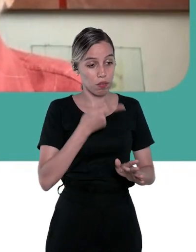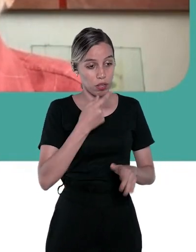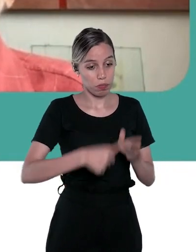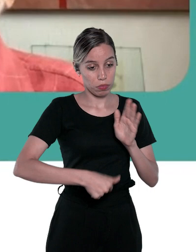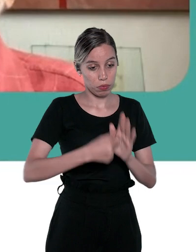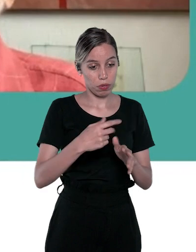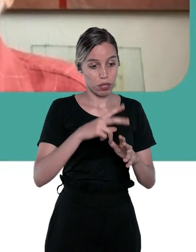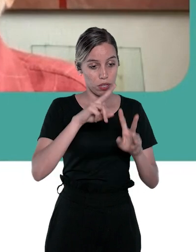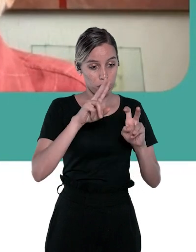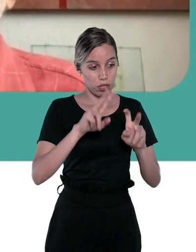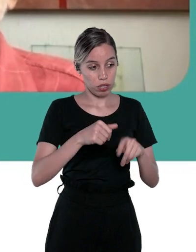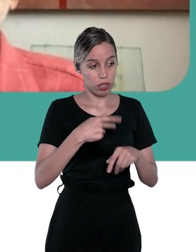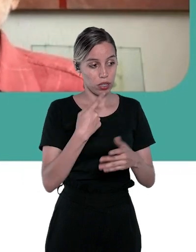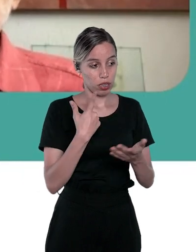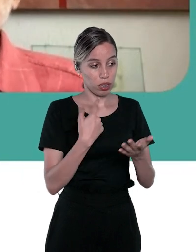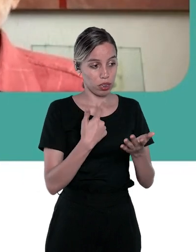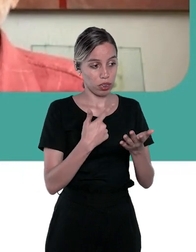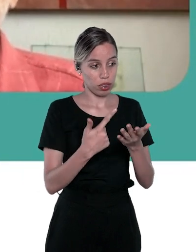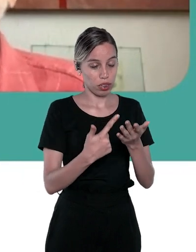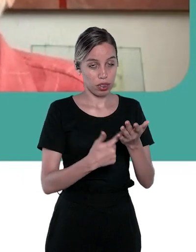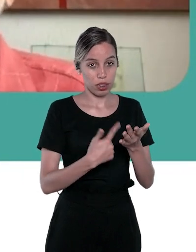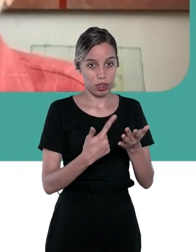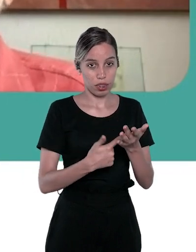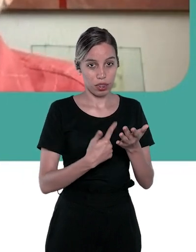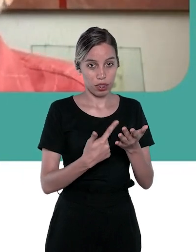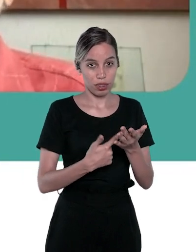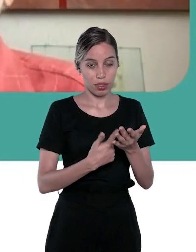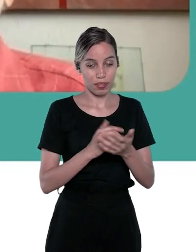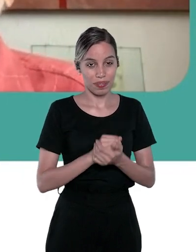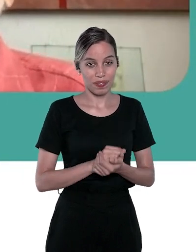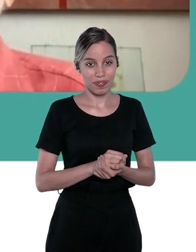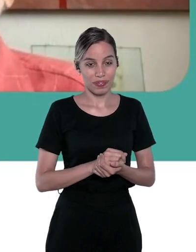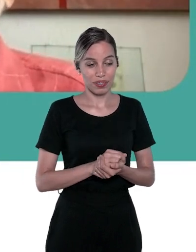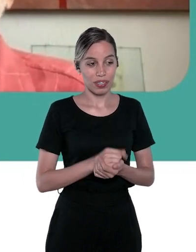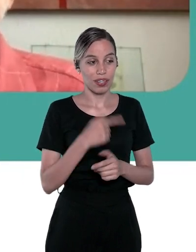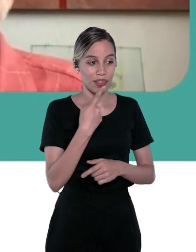trabalho seu como jornalista literário.